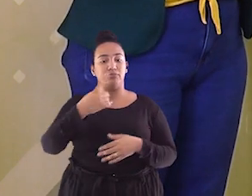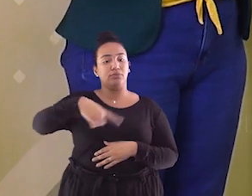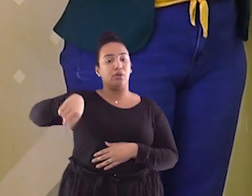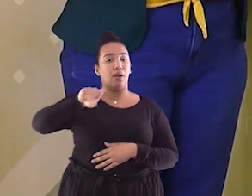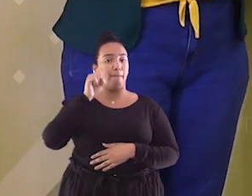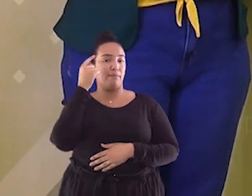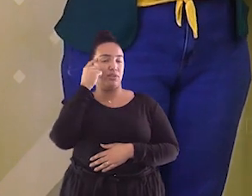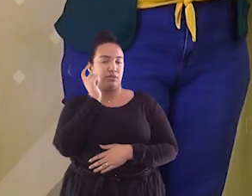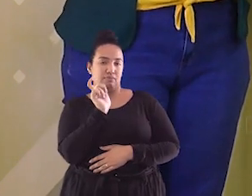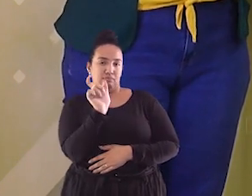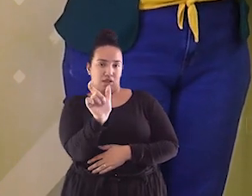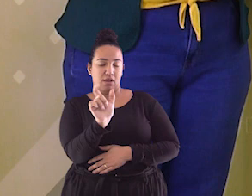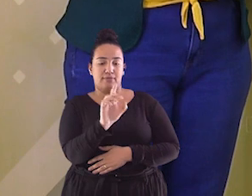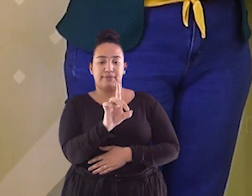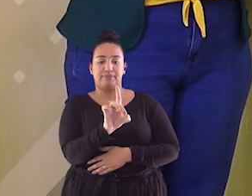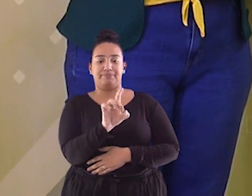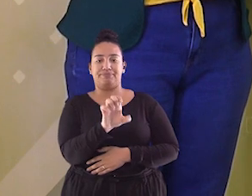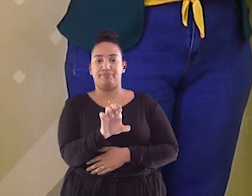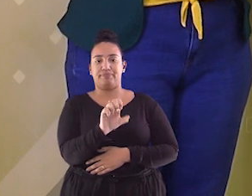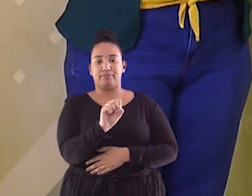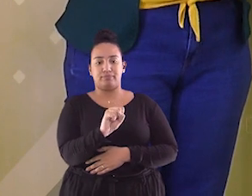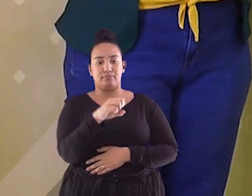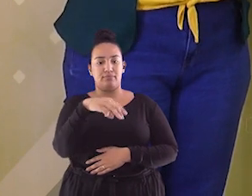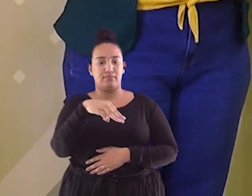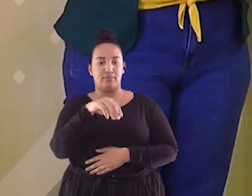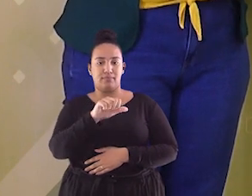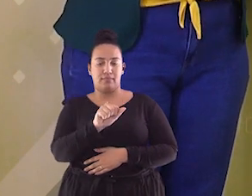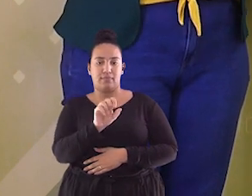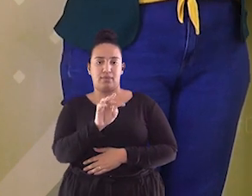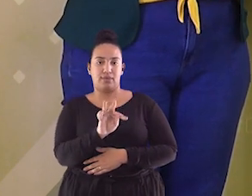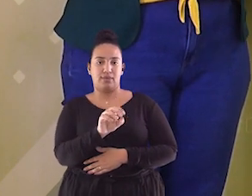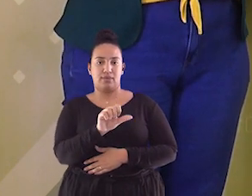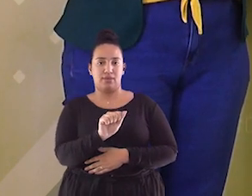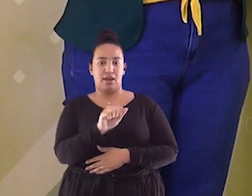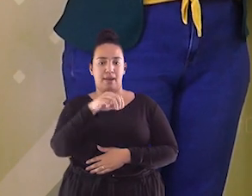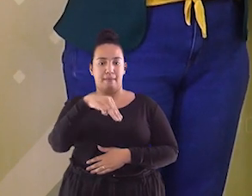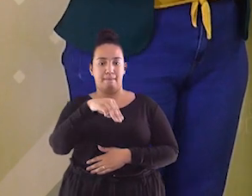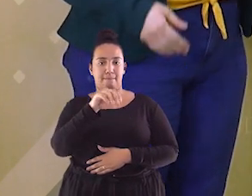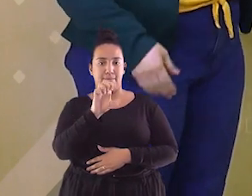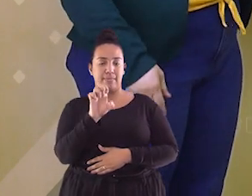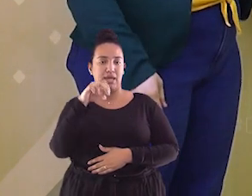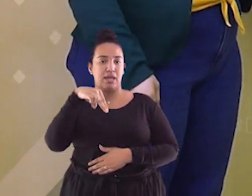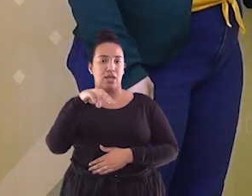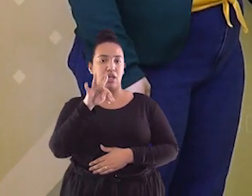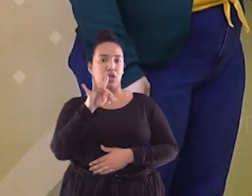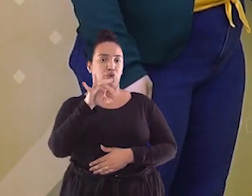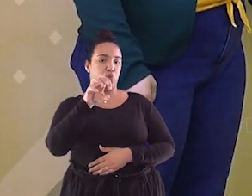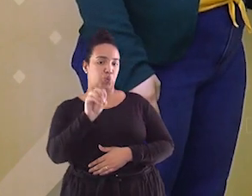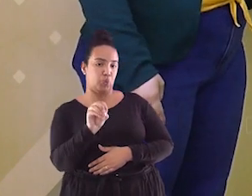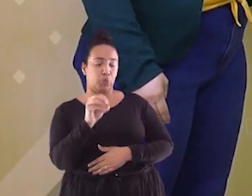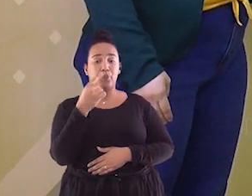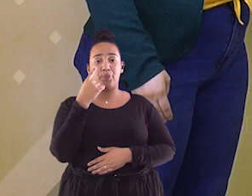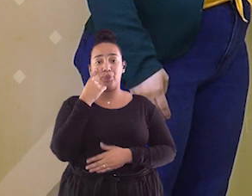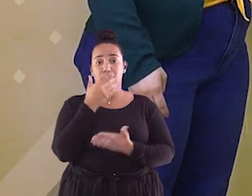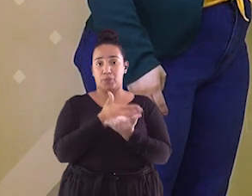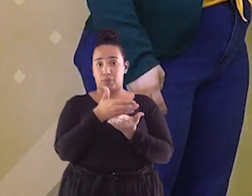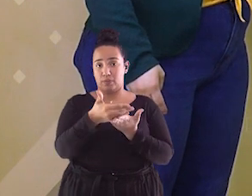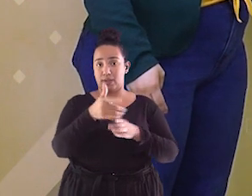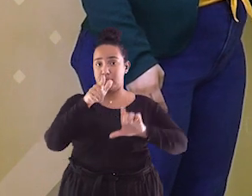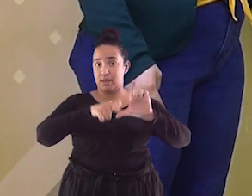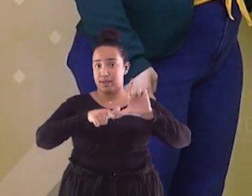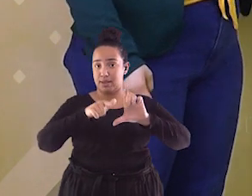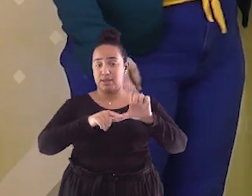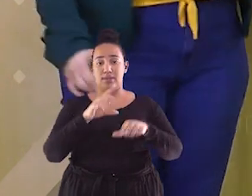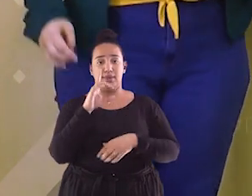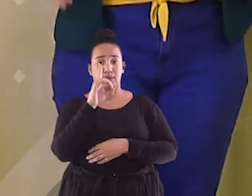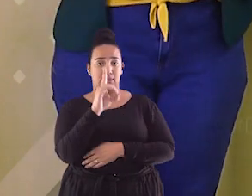Nós temos aqui a palavra desmatamento, ó, Podemos perceber, então, que ela começa com a letra...